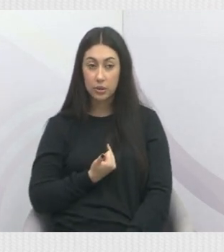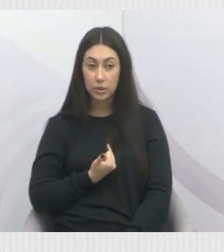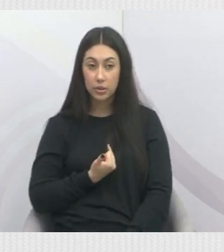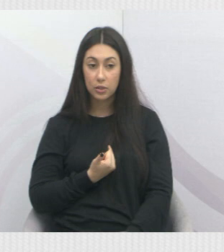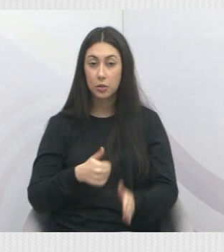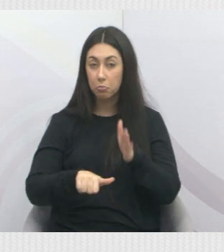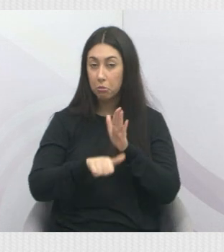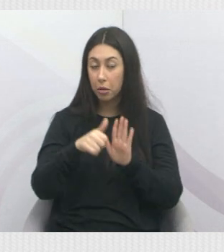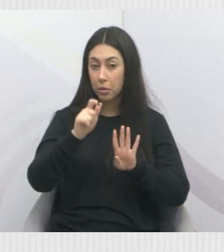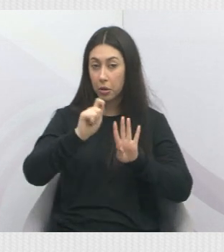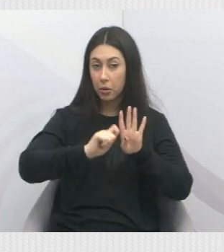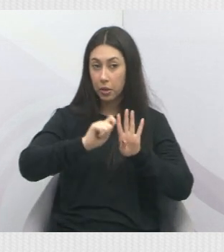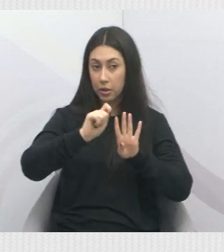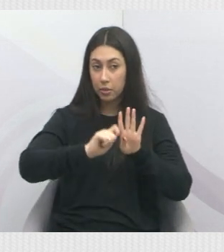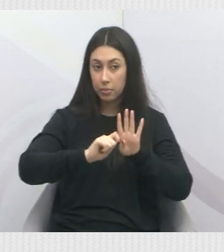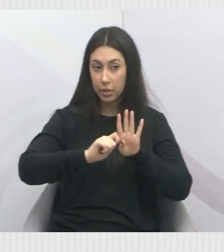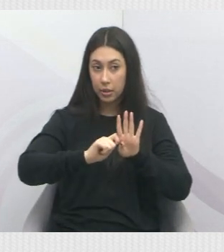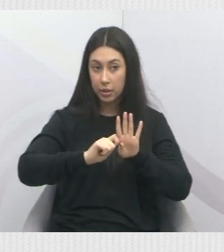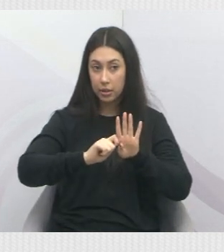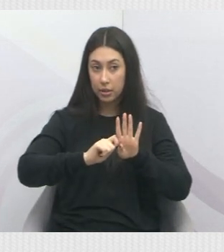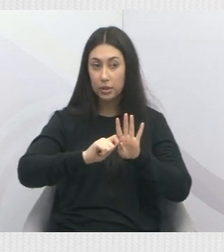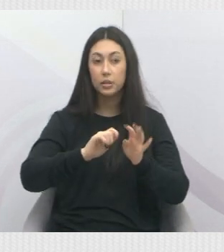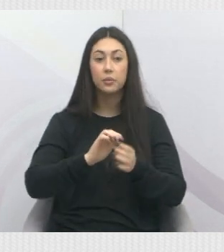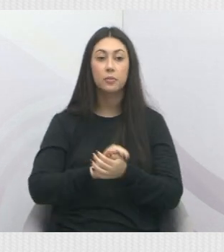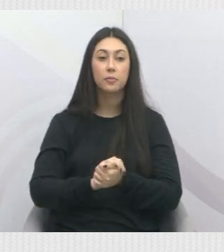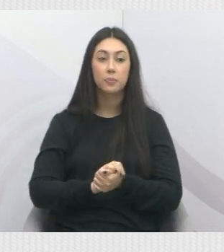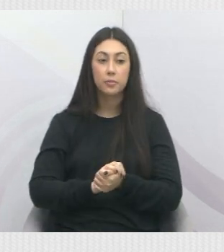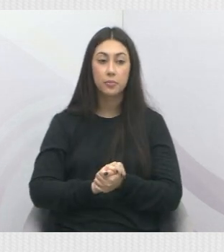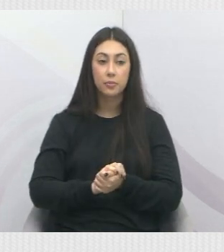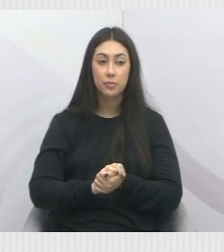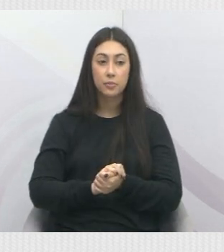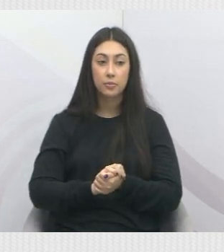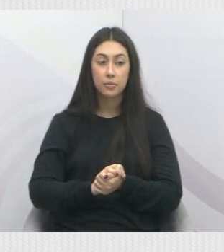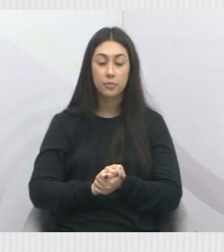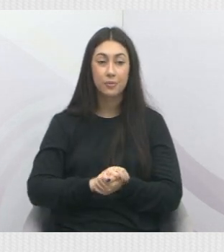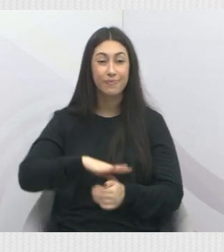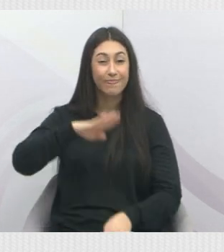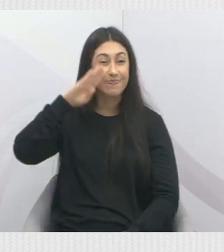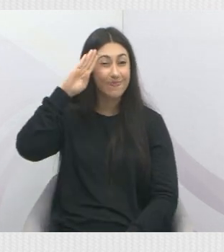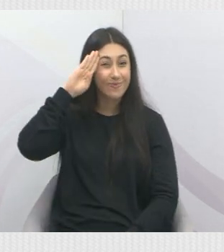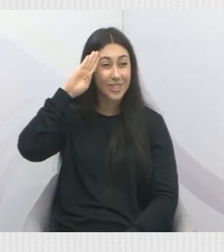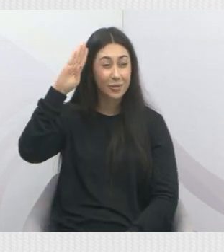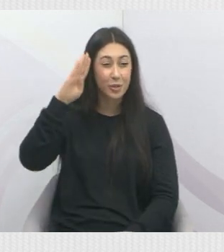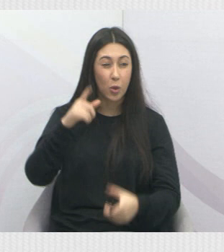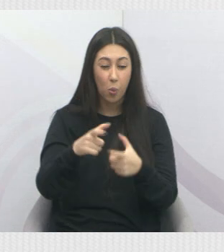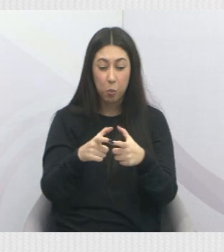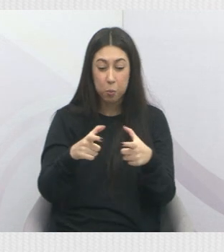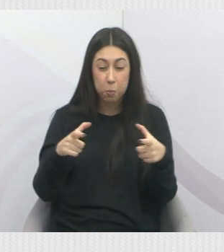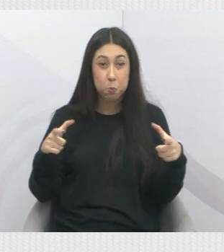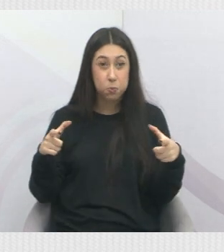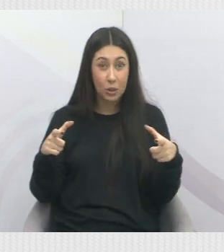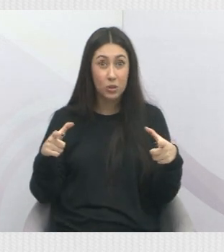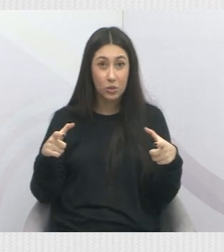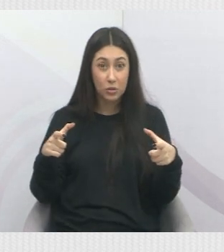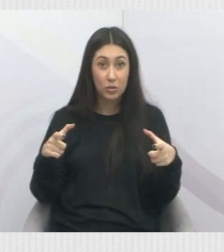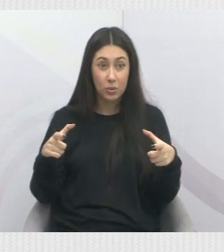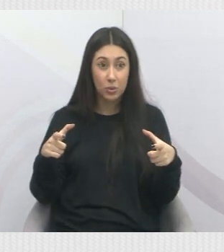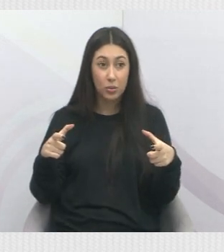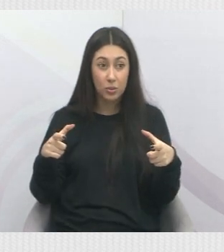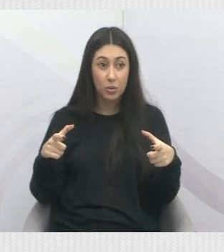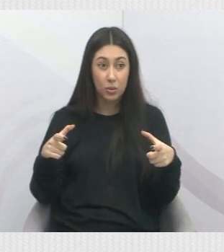no primeiro quadrimestre de 2022 e principalmente um aumento dos casos